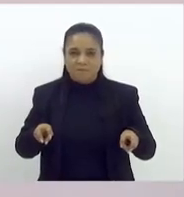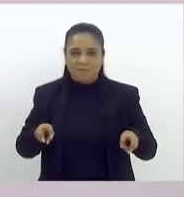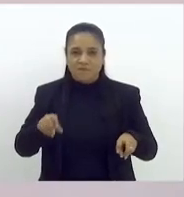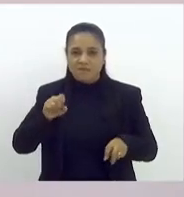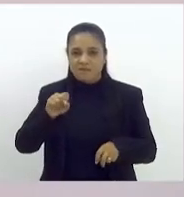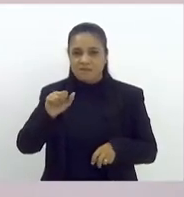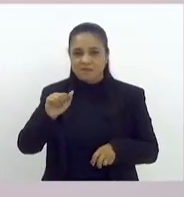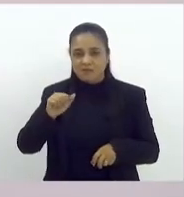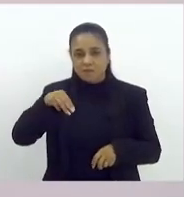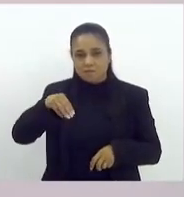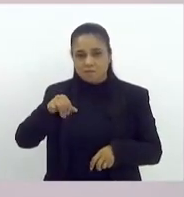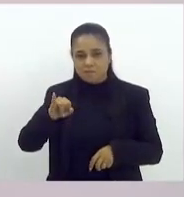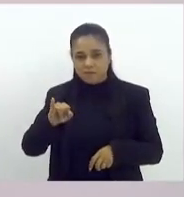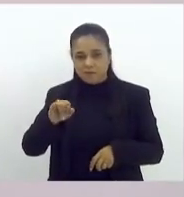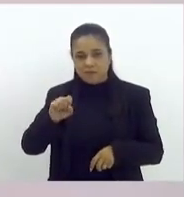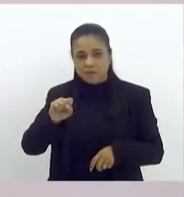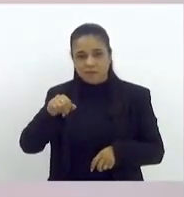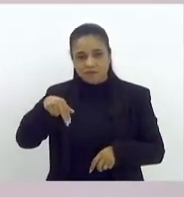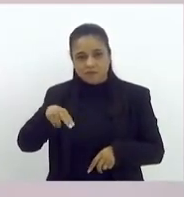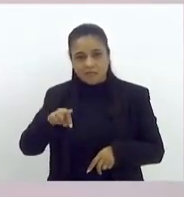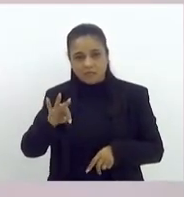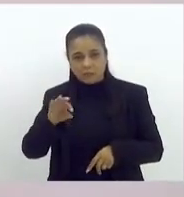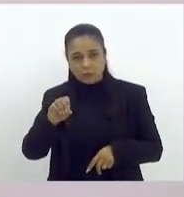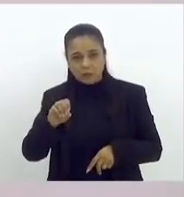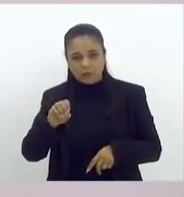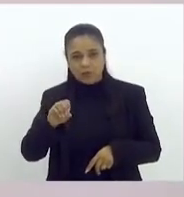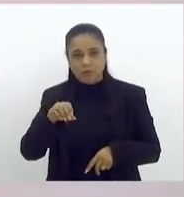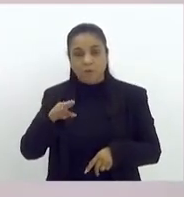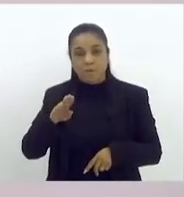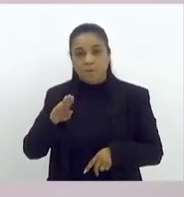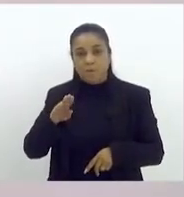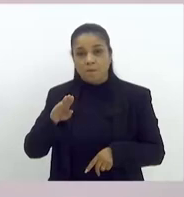Samir Santos Bi Boy Break